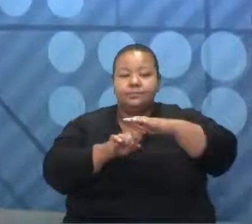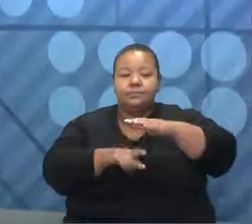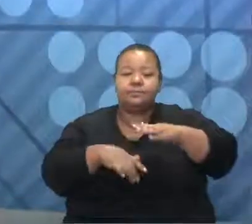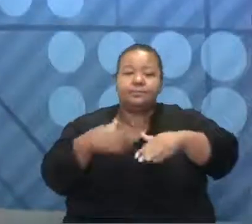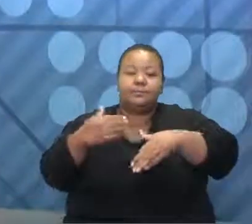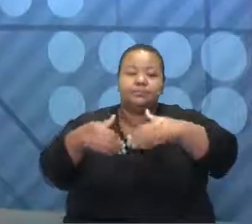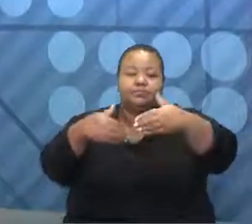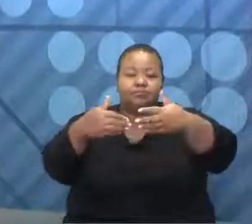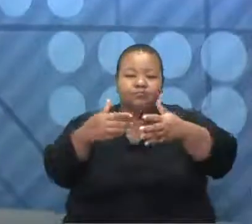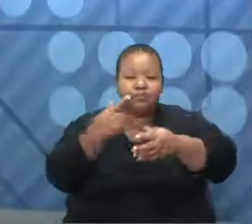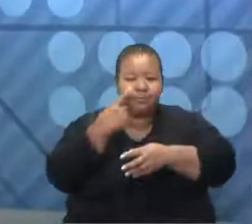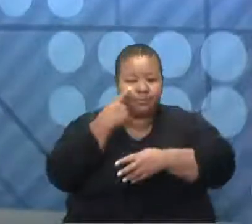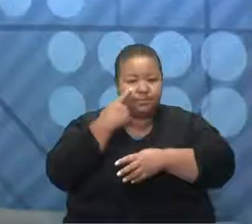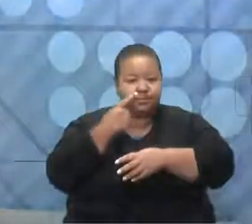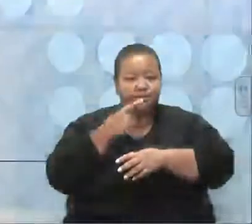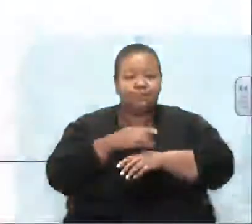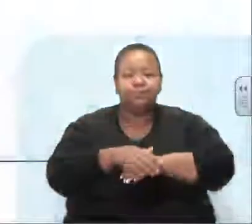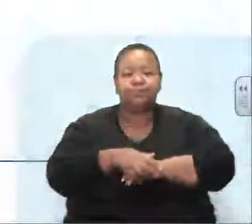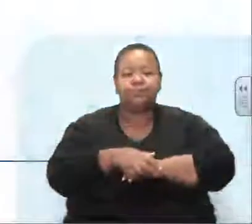desenvolver? Vamos ver?